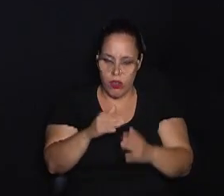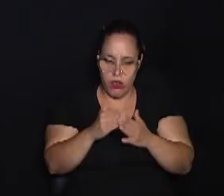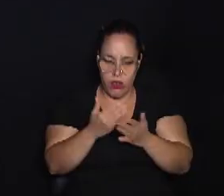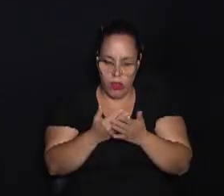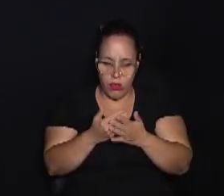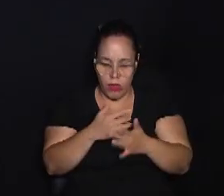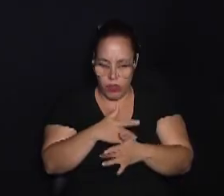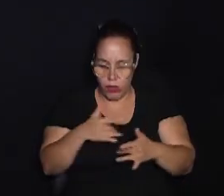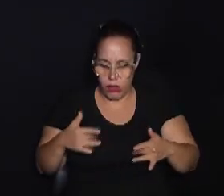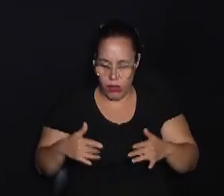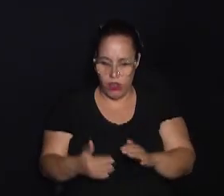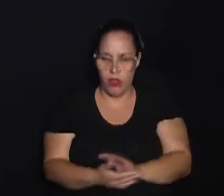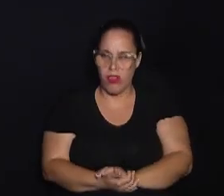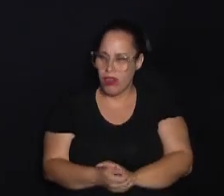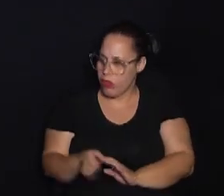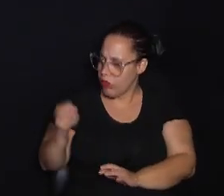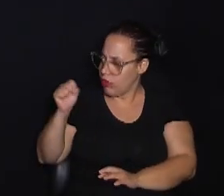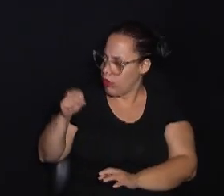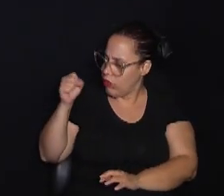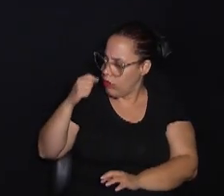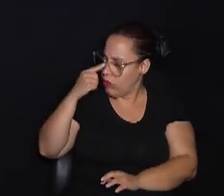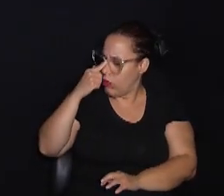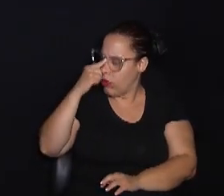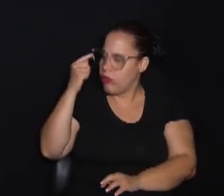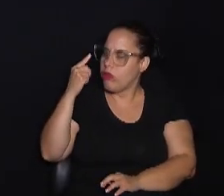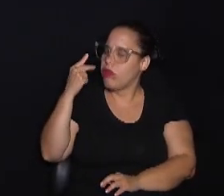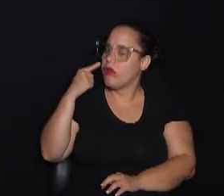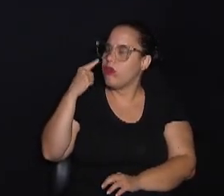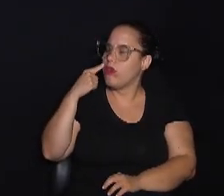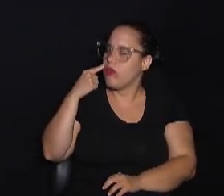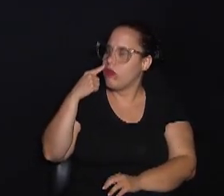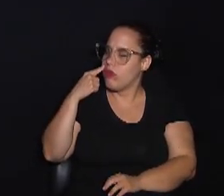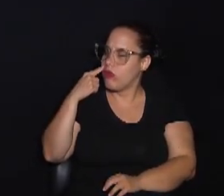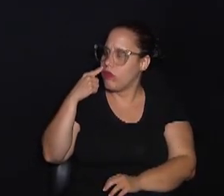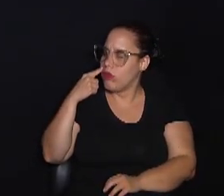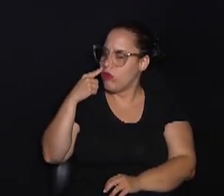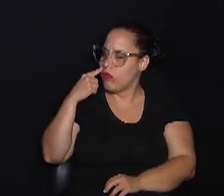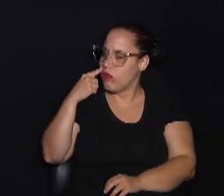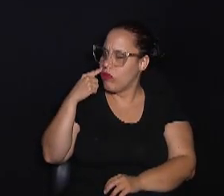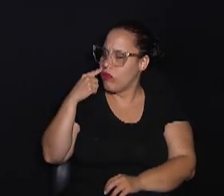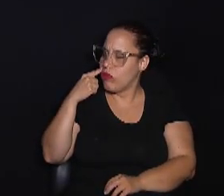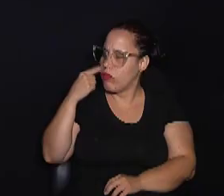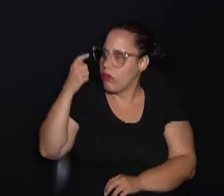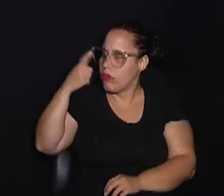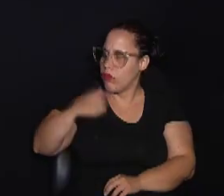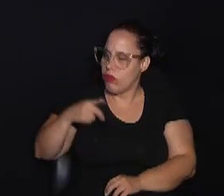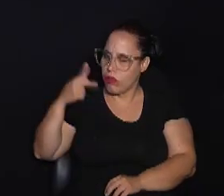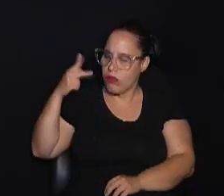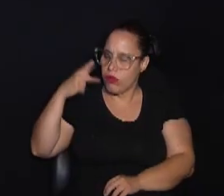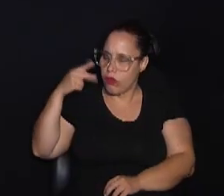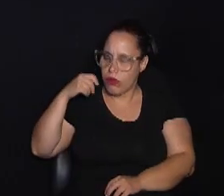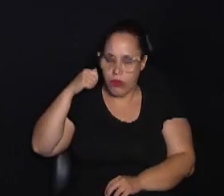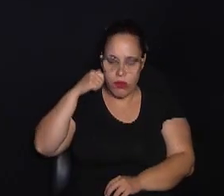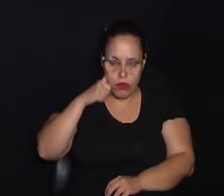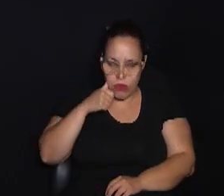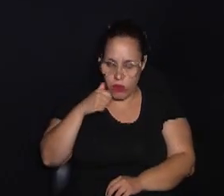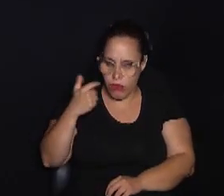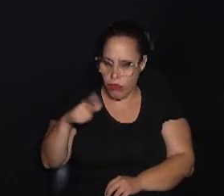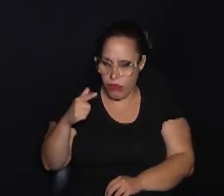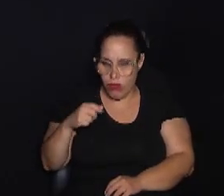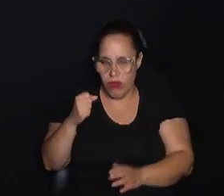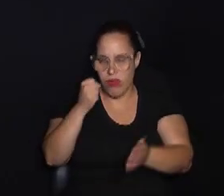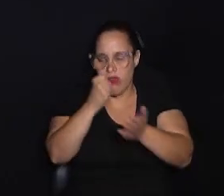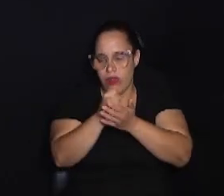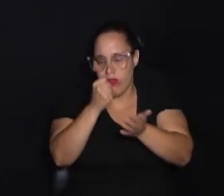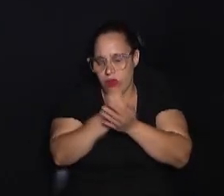da cidade? Isso. Veja, eu sou uma vereadora que não tem essa marcação